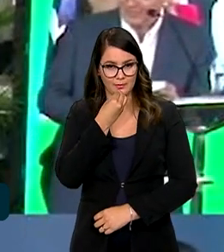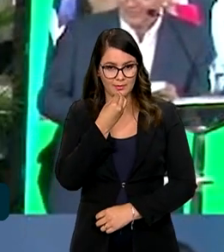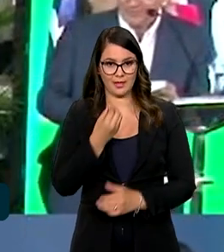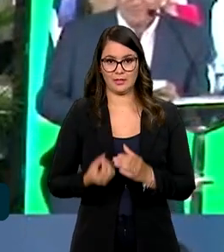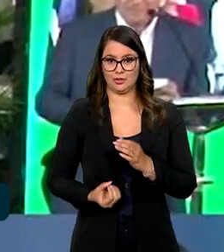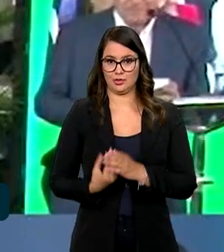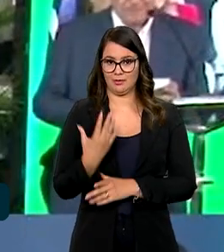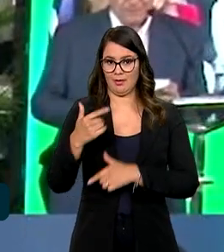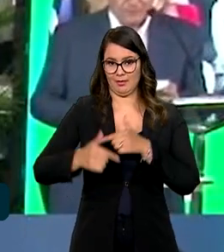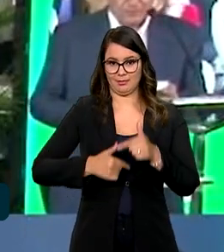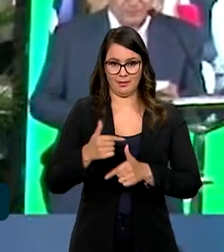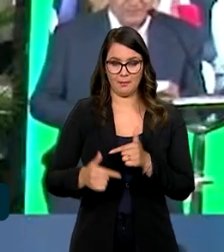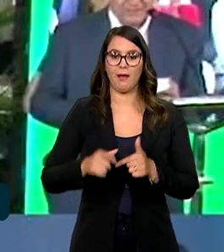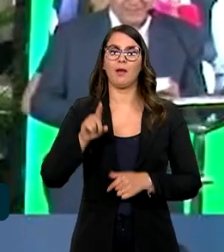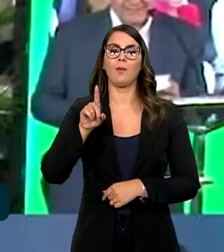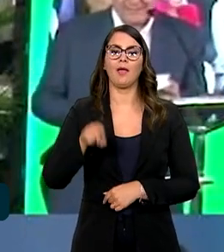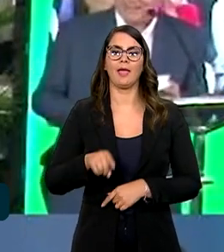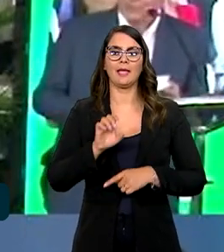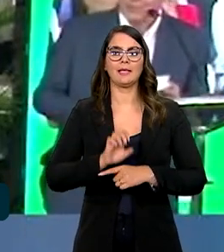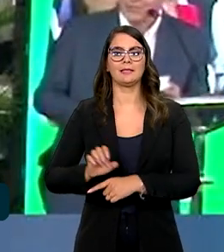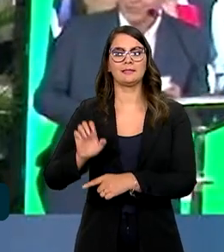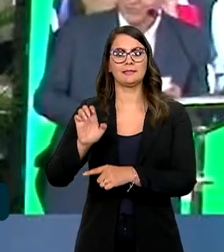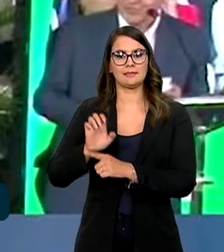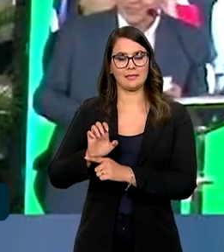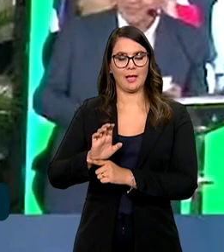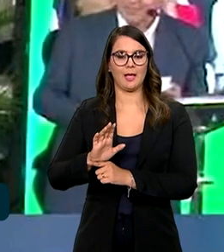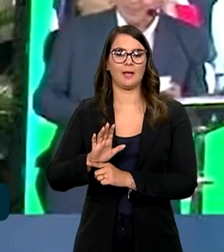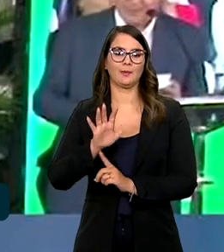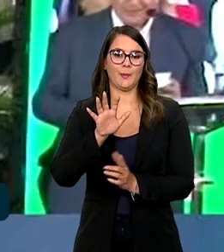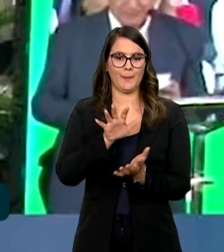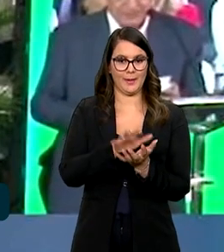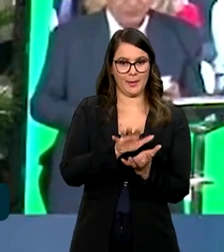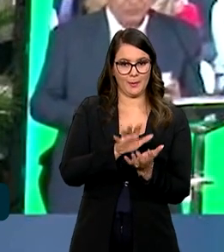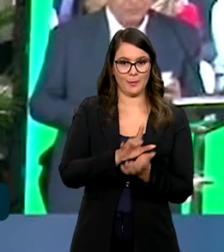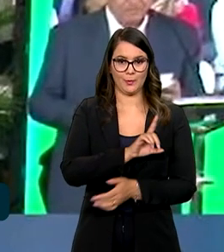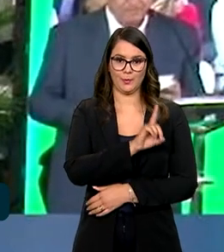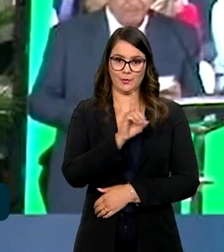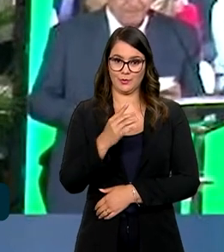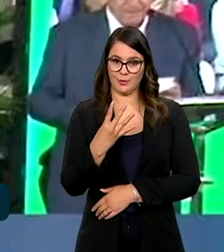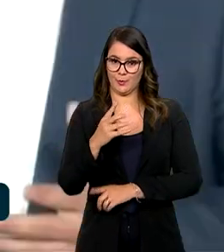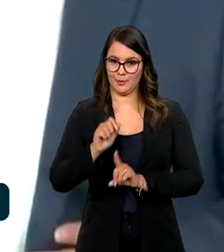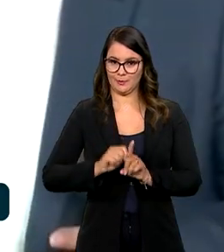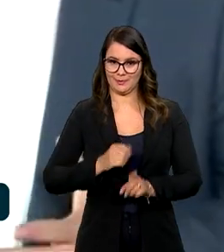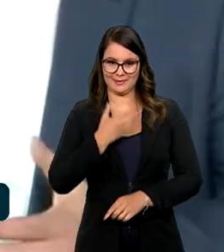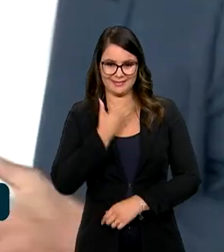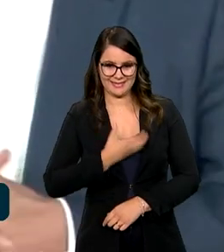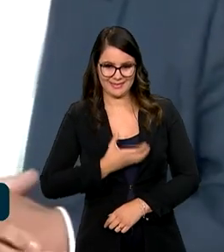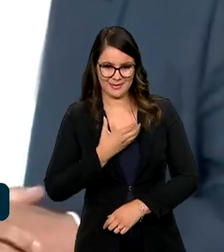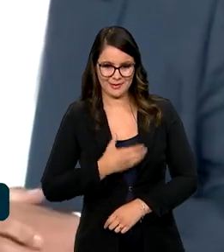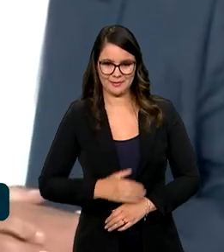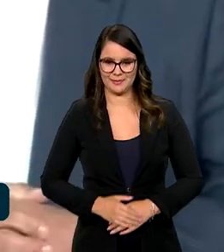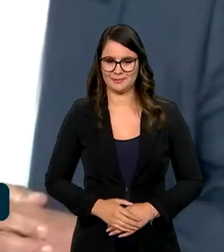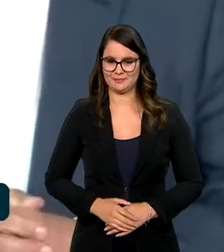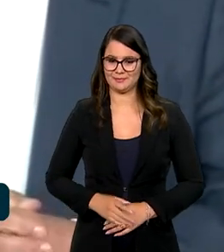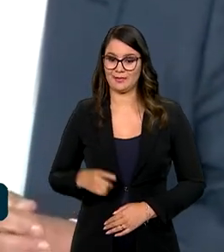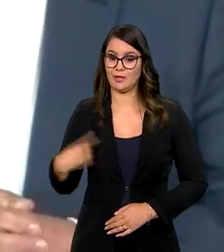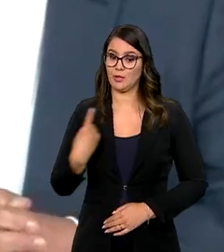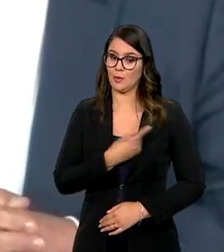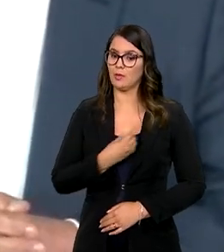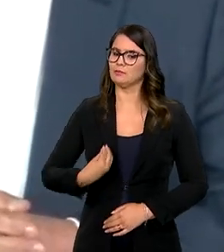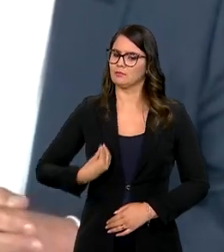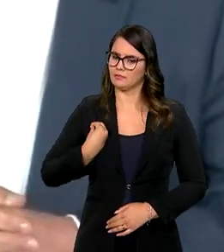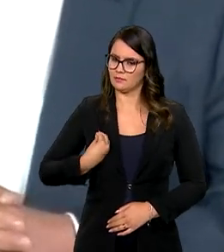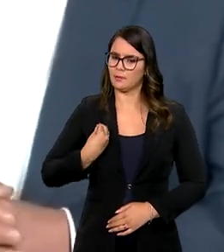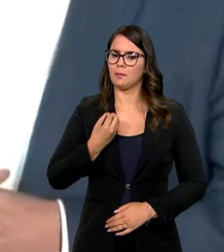geração de empregos será o estado de Pernambuco no dia 4 de dezembro nós estamos vivendo um momento bom